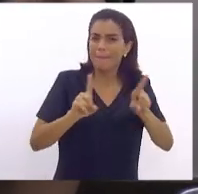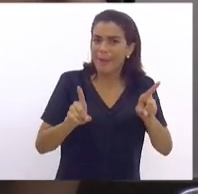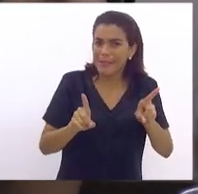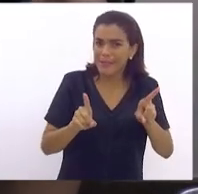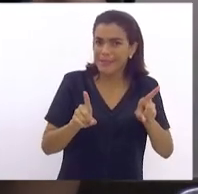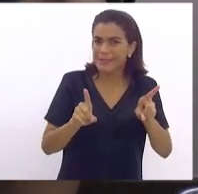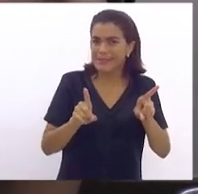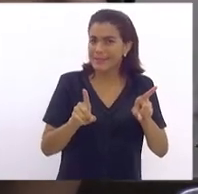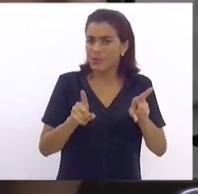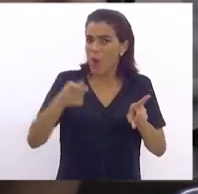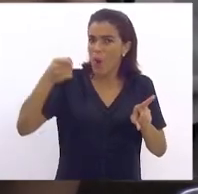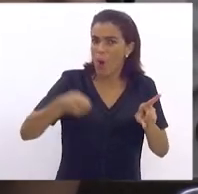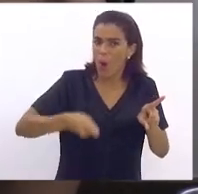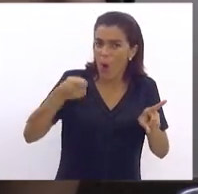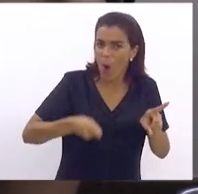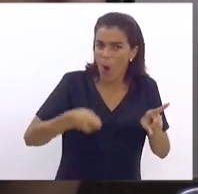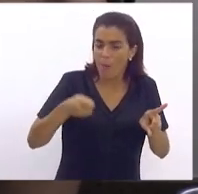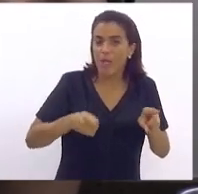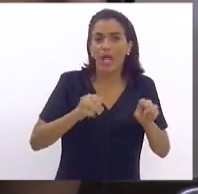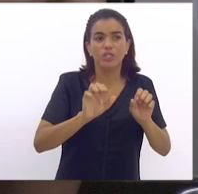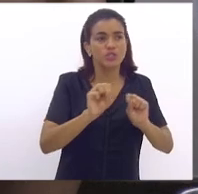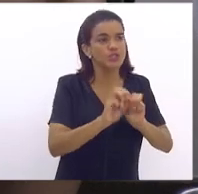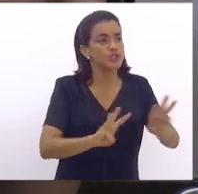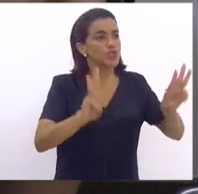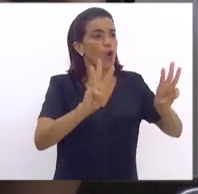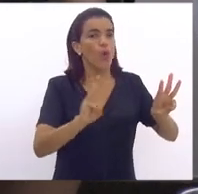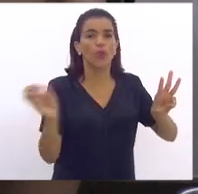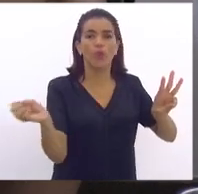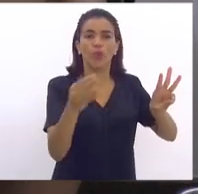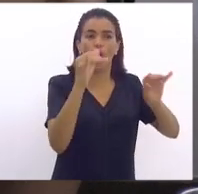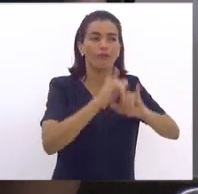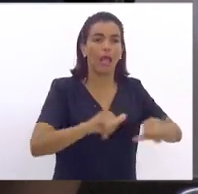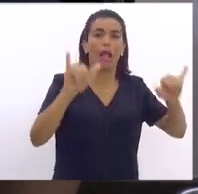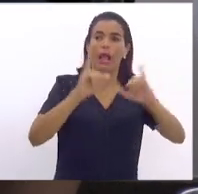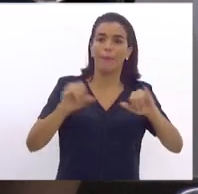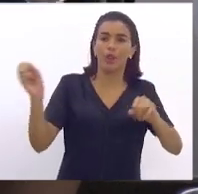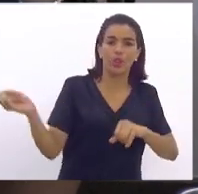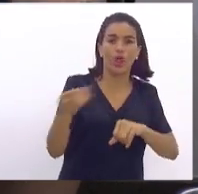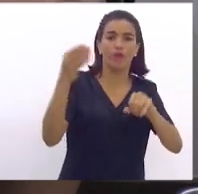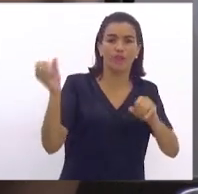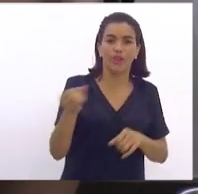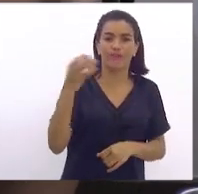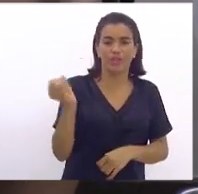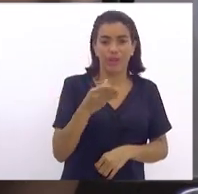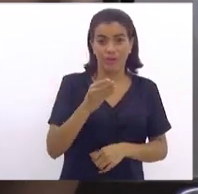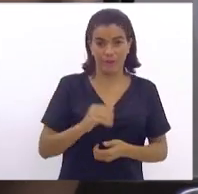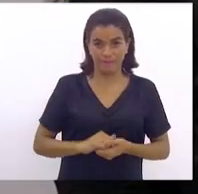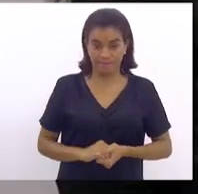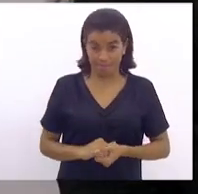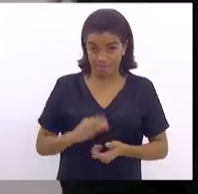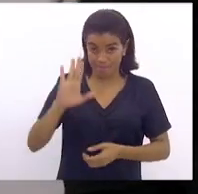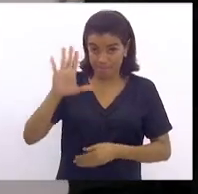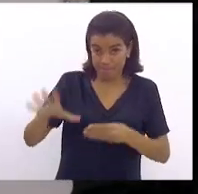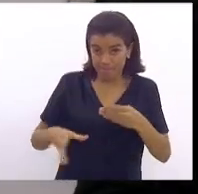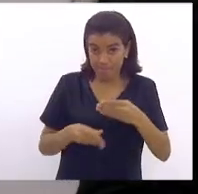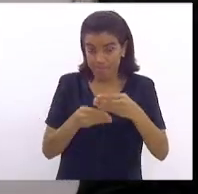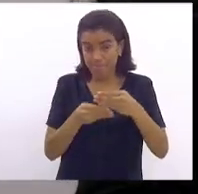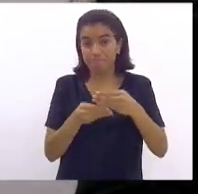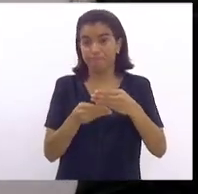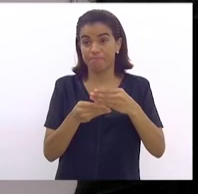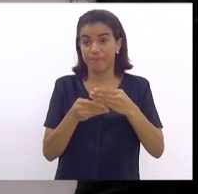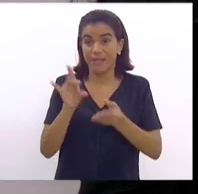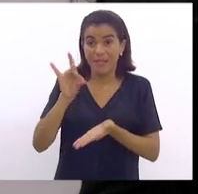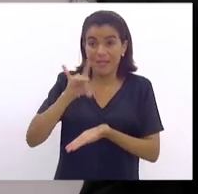vai, não é obrigado, acaba show ele criar uma campanha, é isso que eu estou querendo dizer. Se Vossa Excelência me permite,